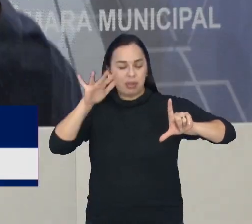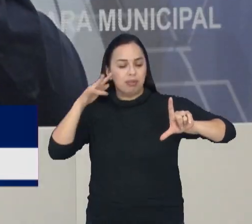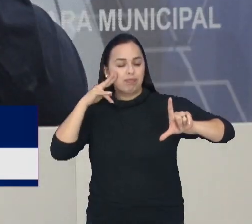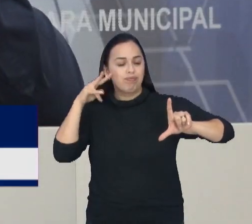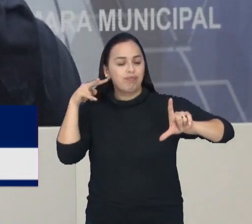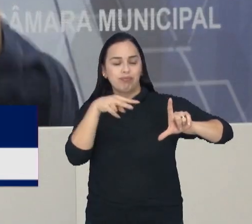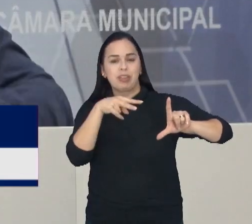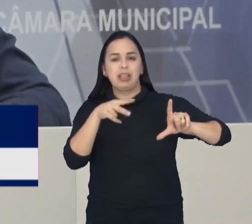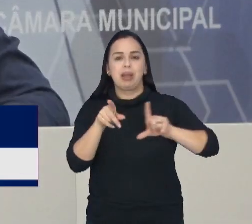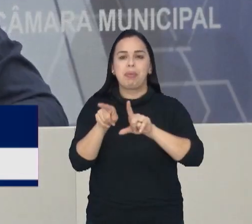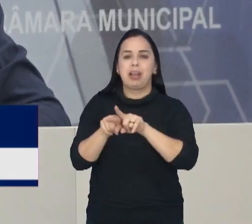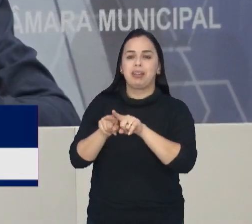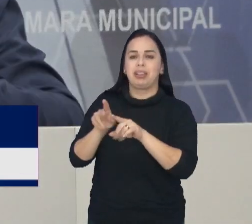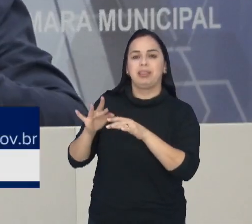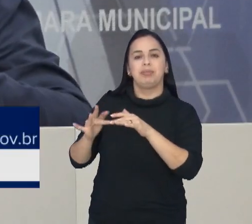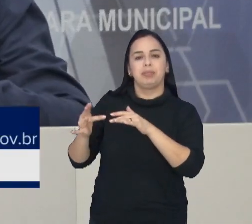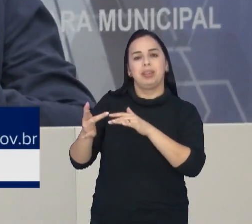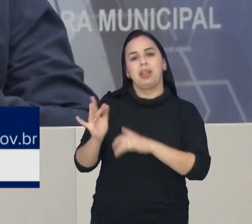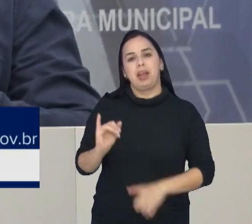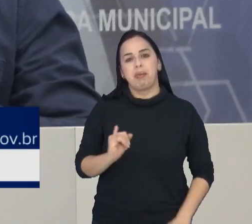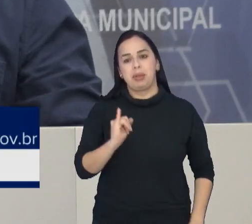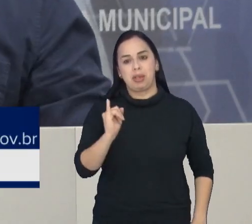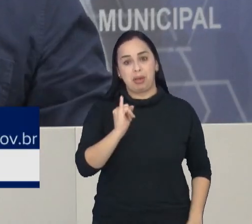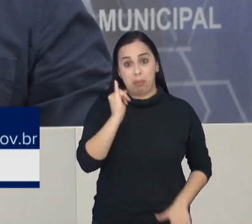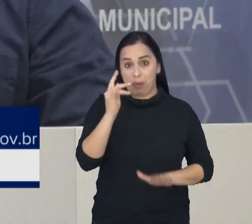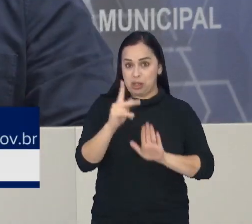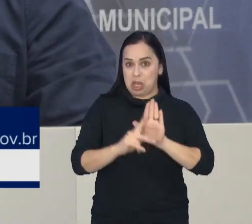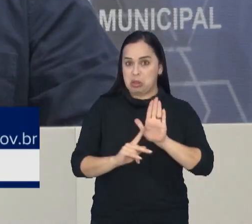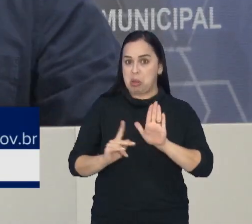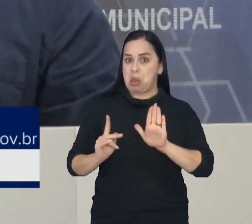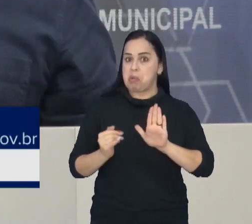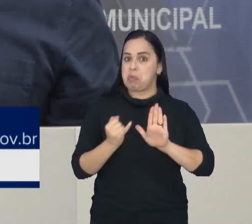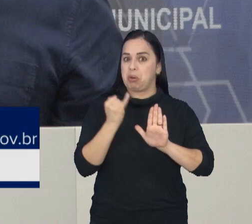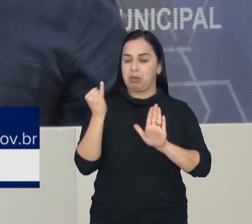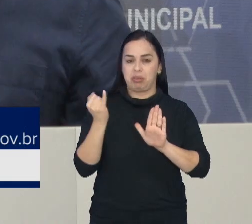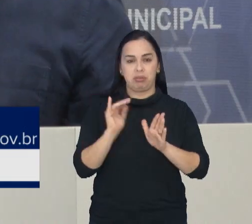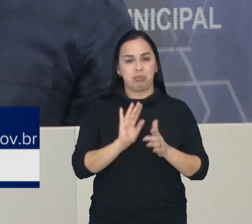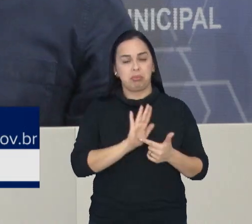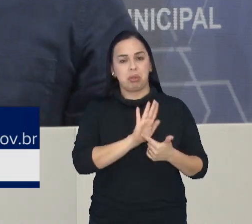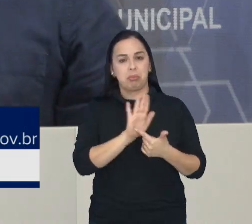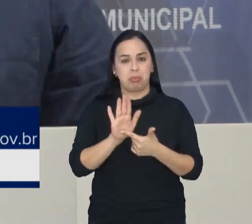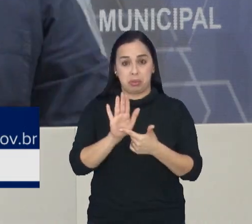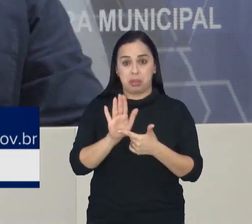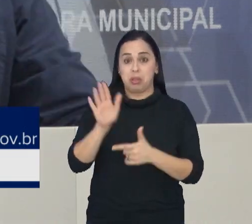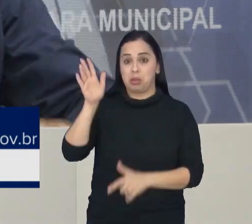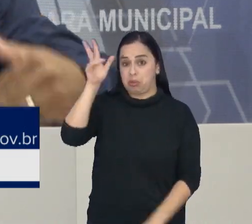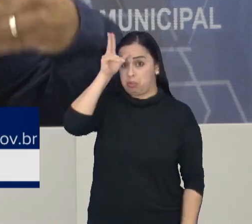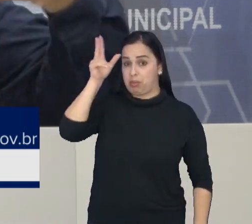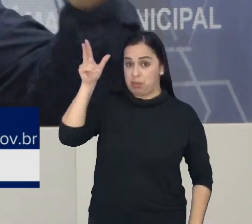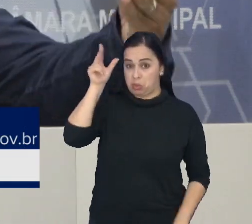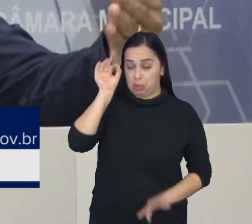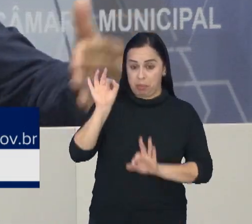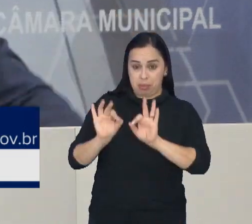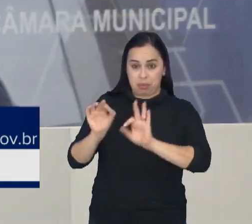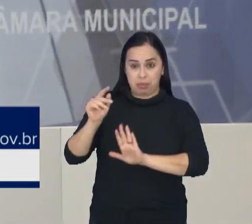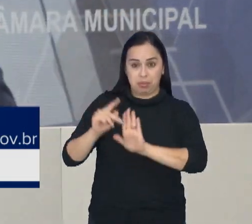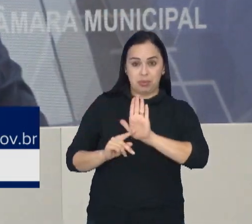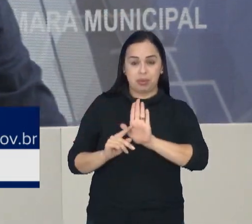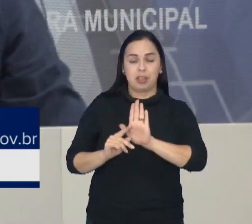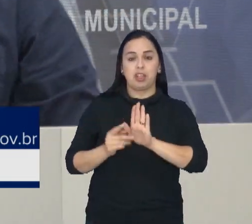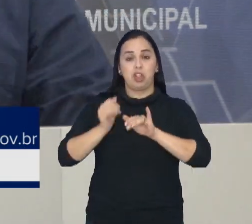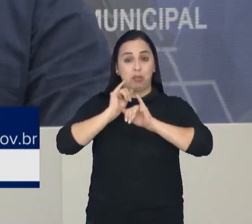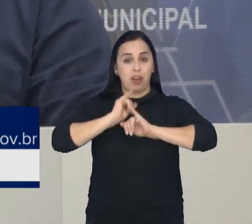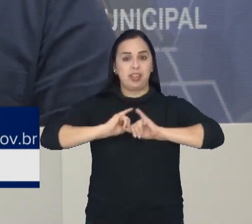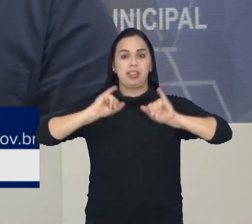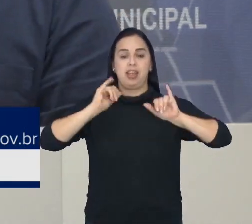sociais, importante projeto hoje sendo aqui apresentado pelo Executivo, e eu quero já declarar, não só